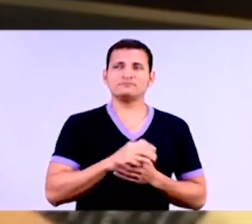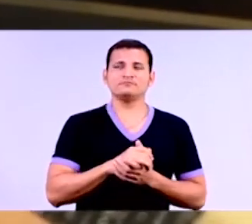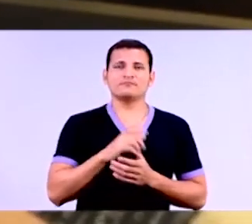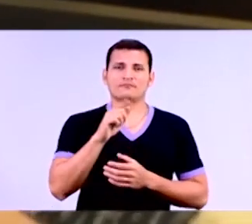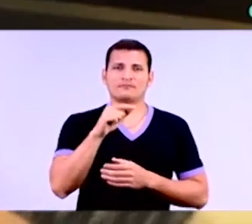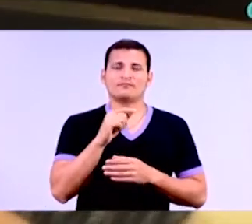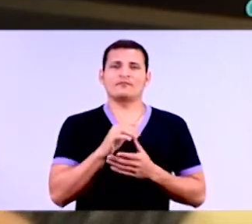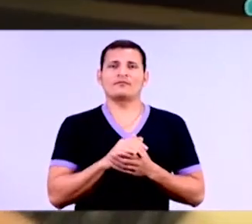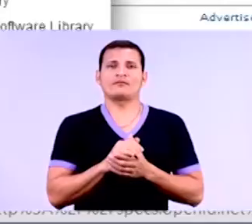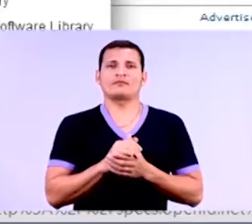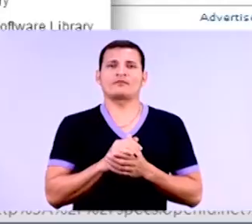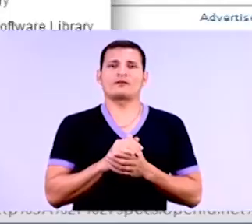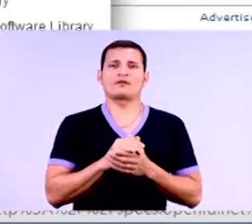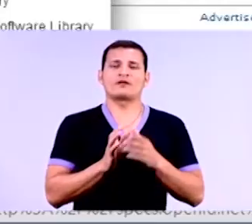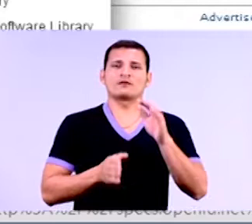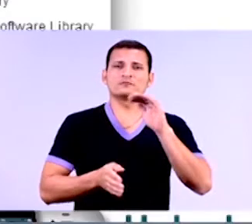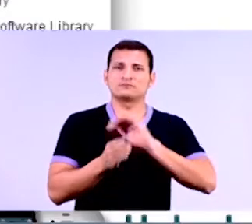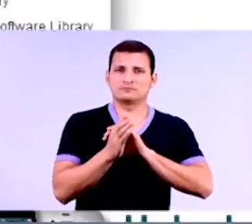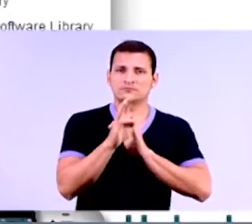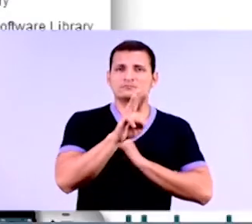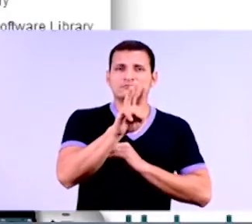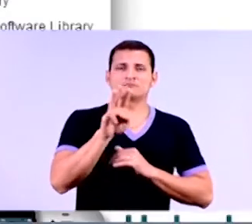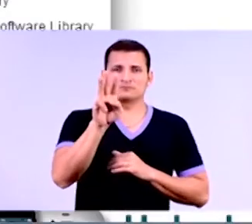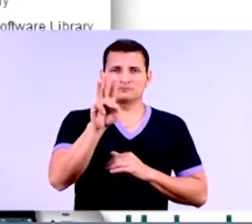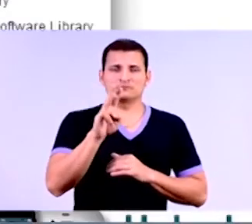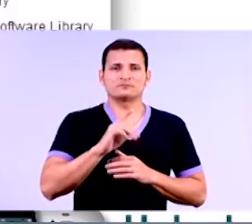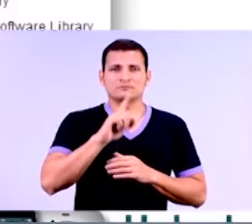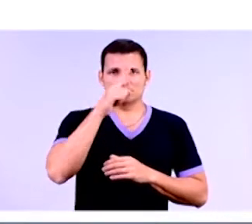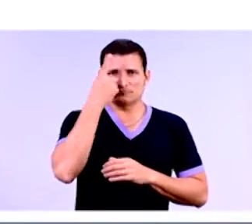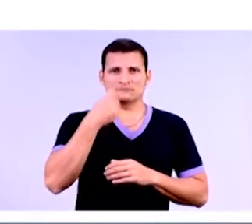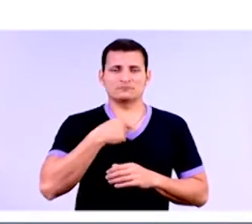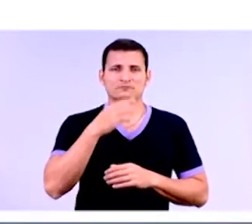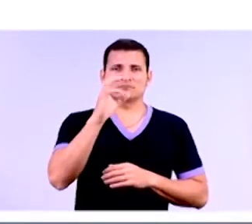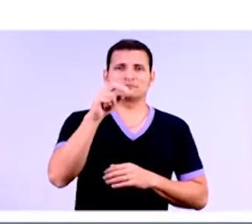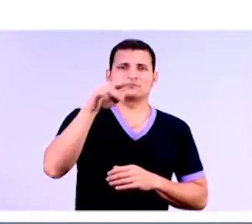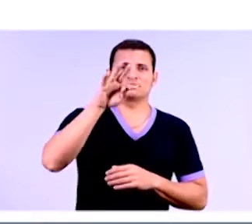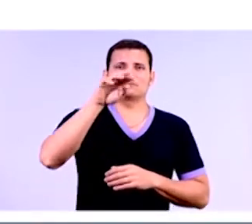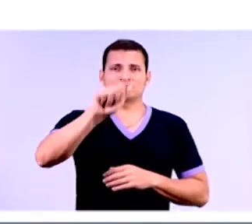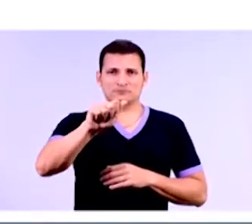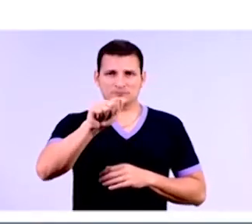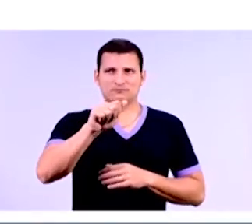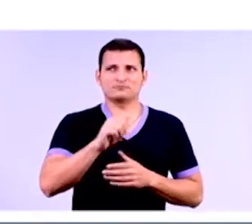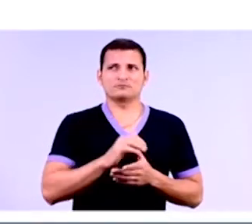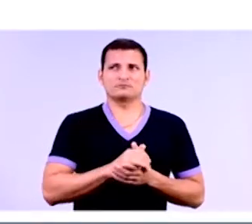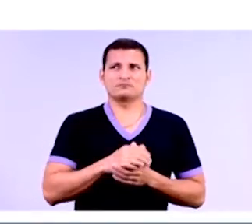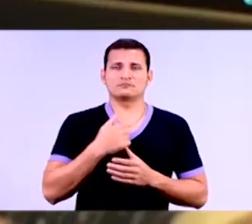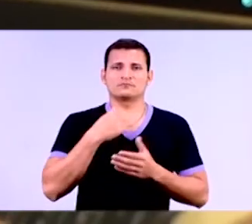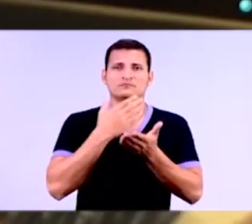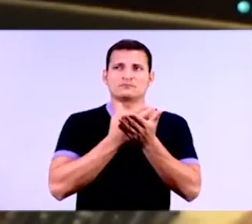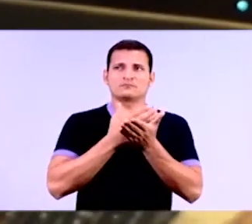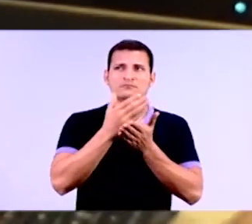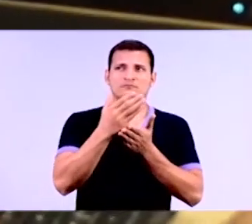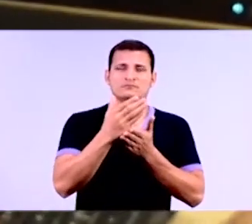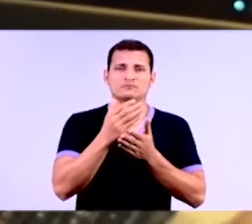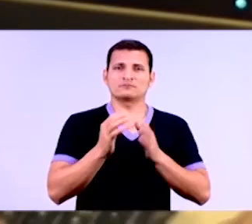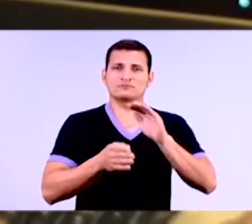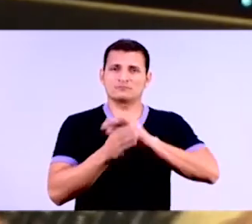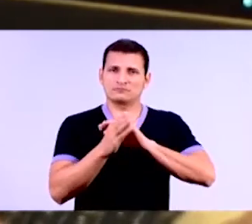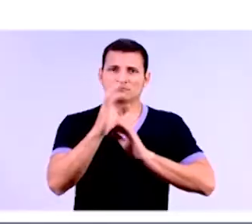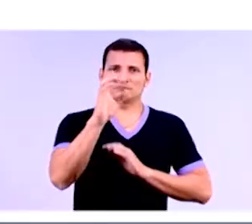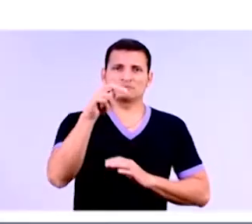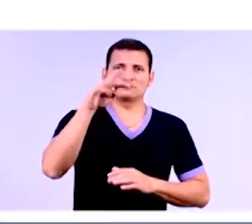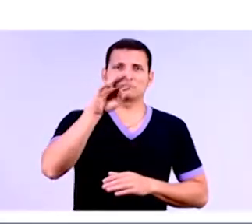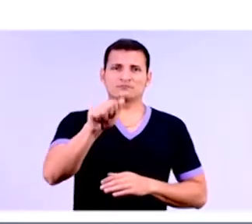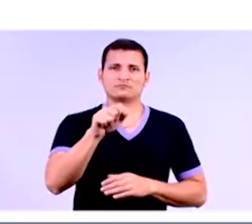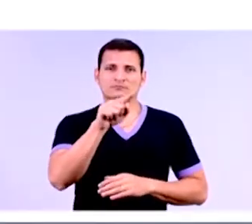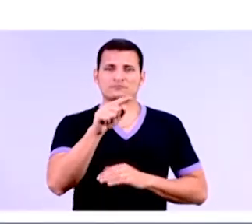me logar, entrar no site, criar minha conta, né? Quando eu começo a entrar na minha conta,